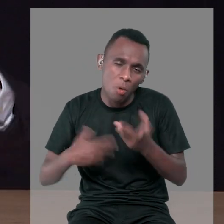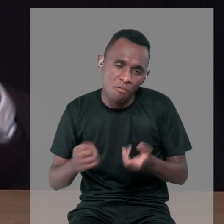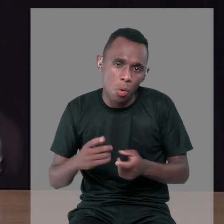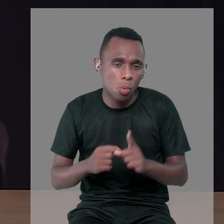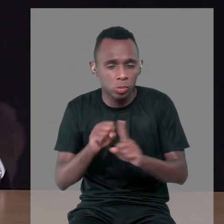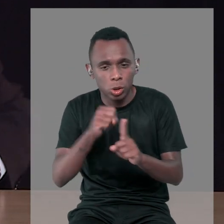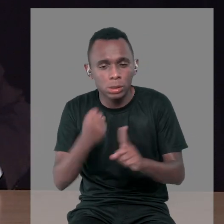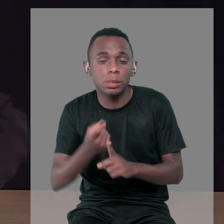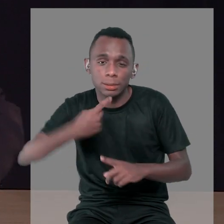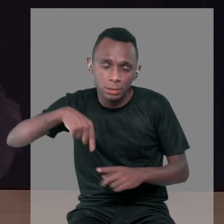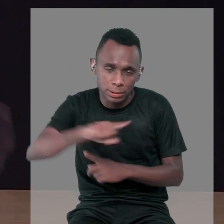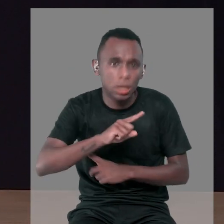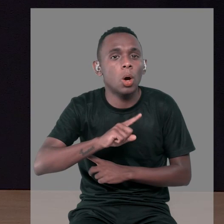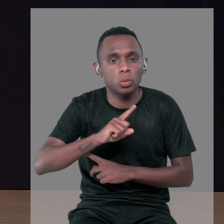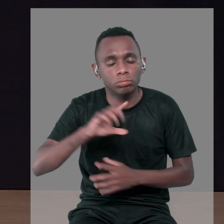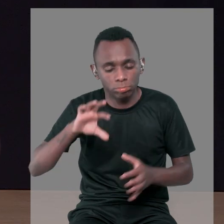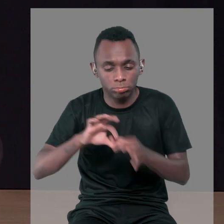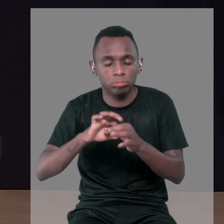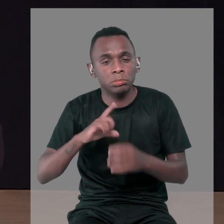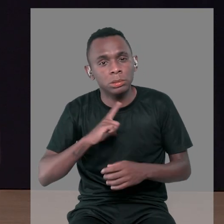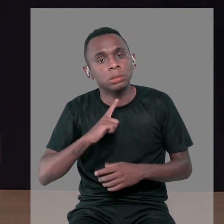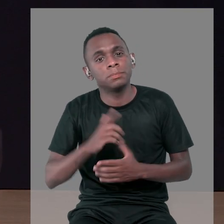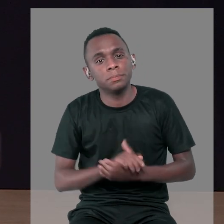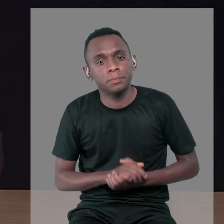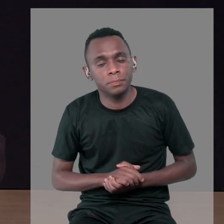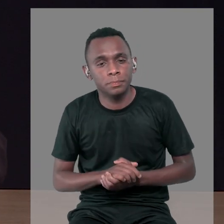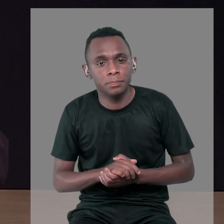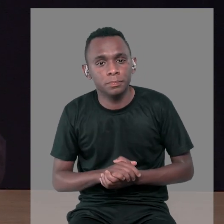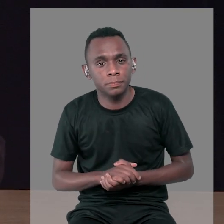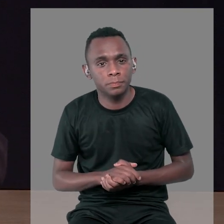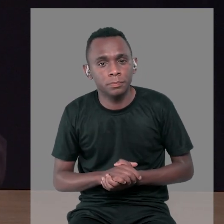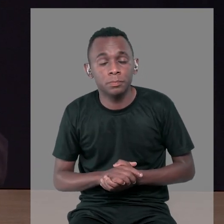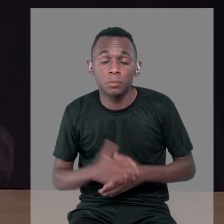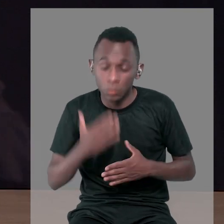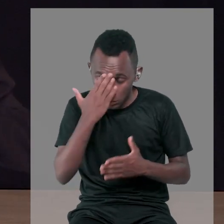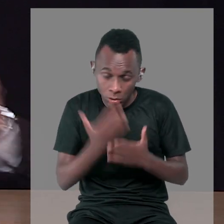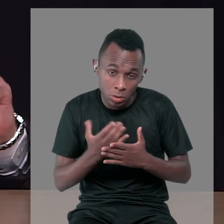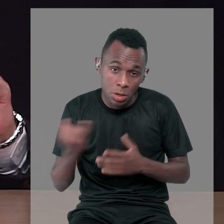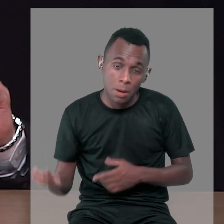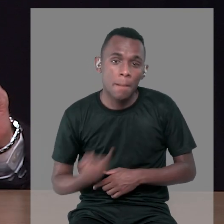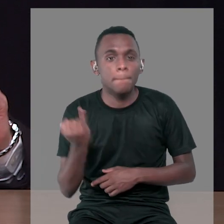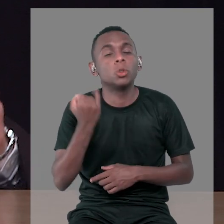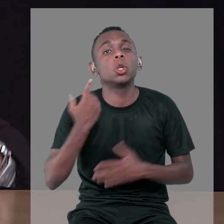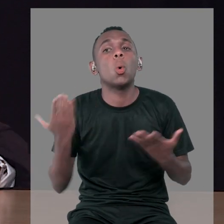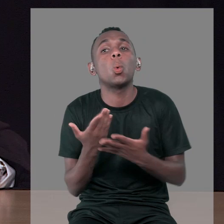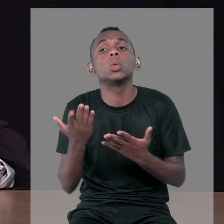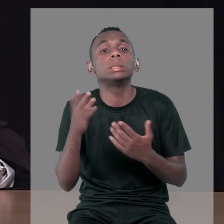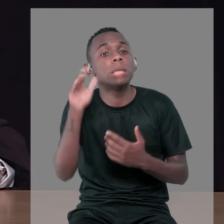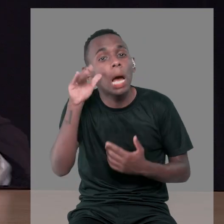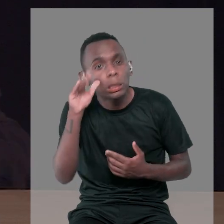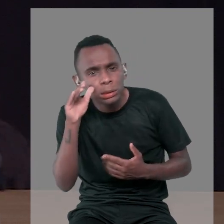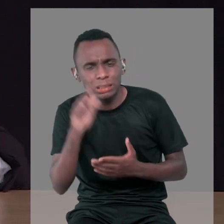encarnada no tempo. Né? Então, eu acho que é interessante, porque o que nós estamos assistindo hoje, sem radicalizar em teses,